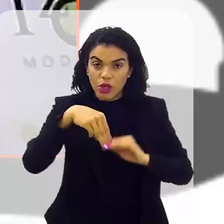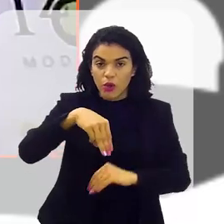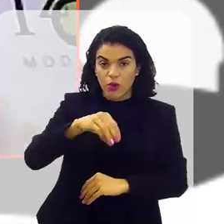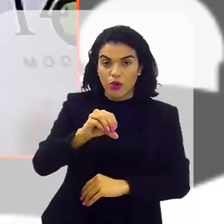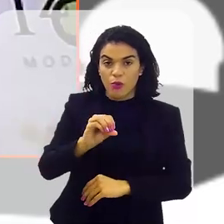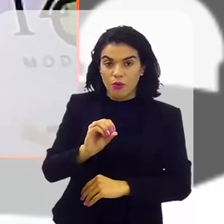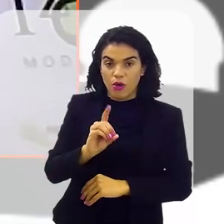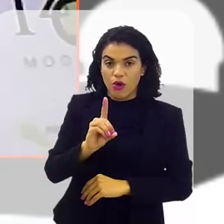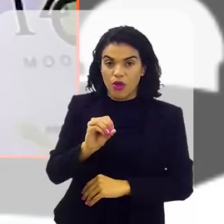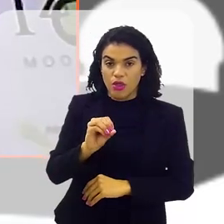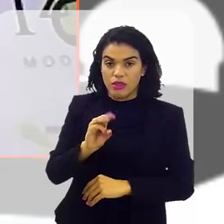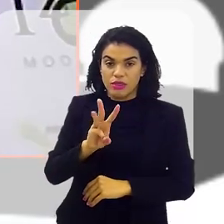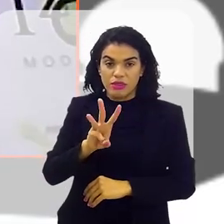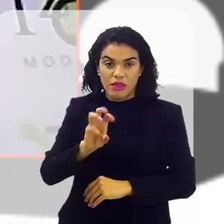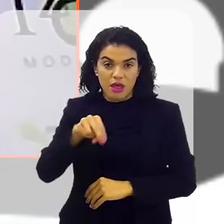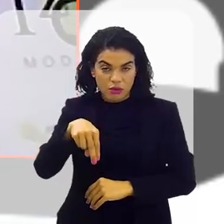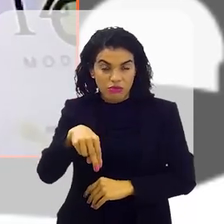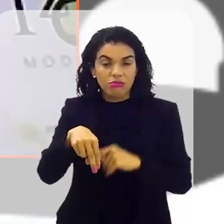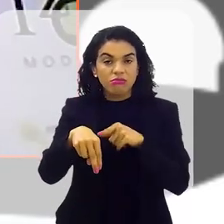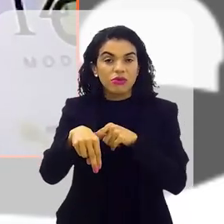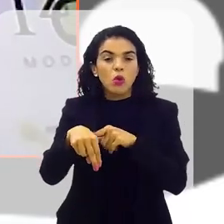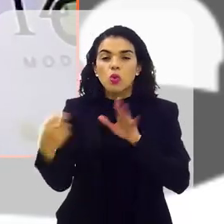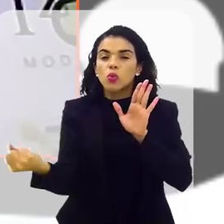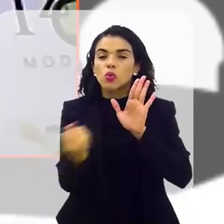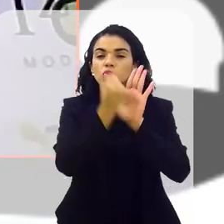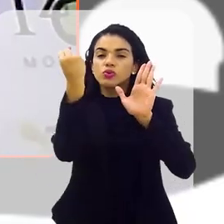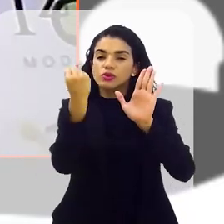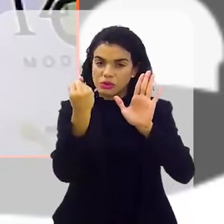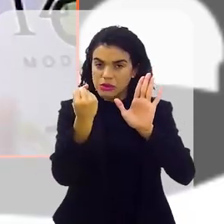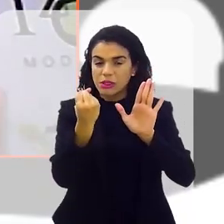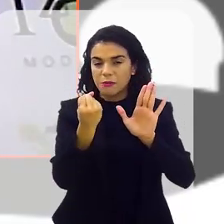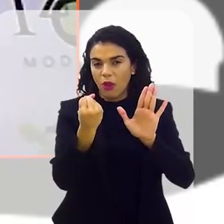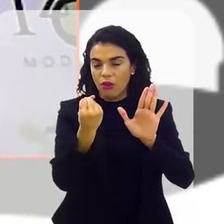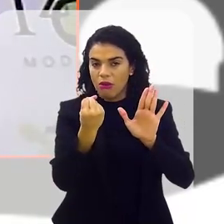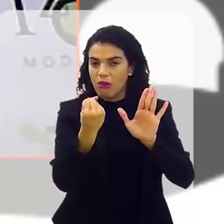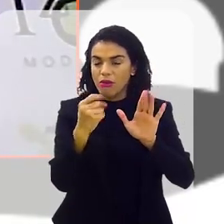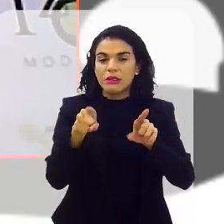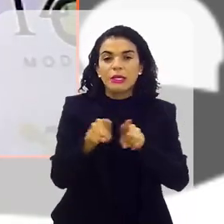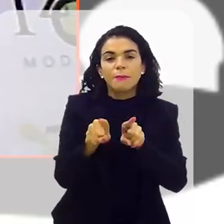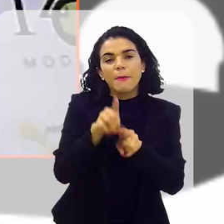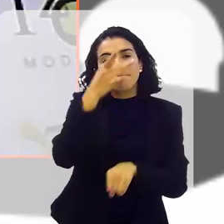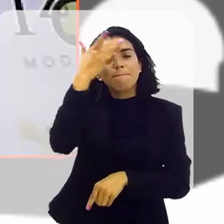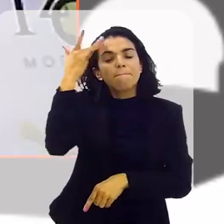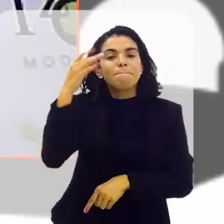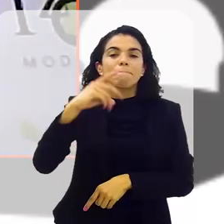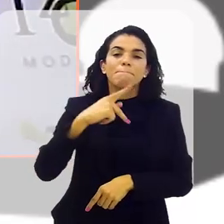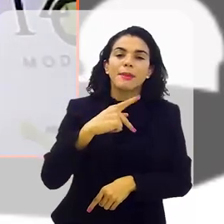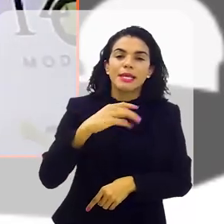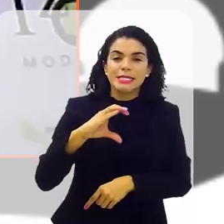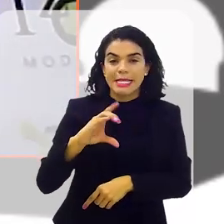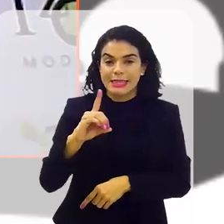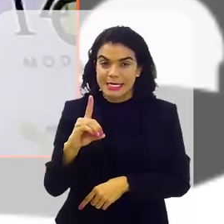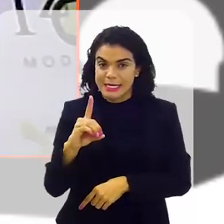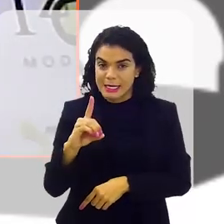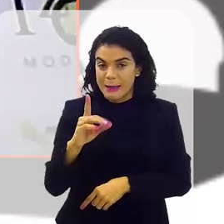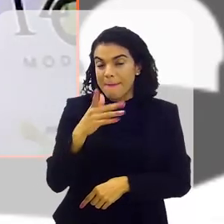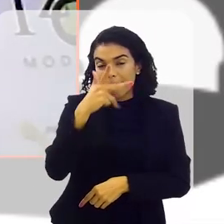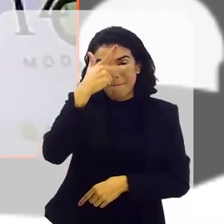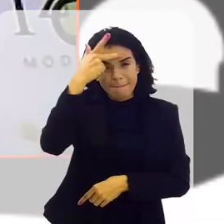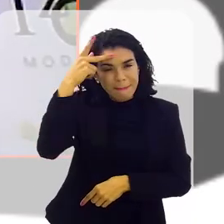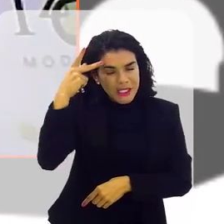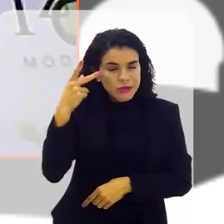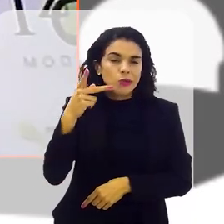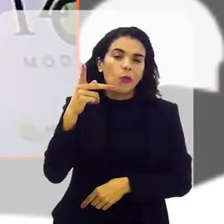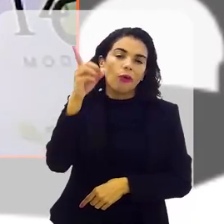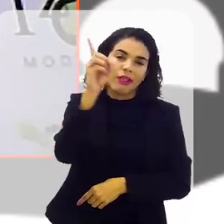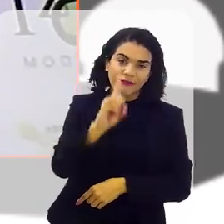os meninos pensam que dá um símbolo tá pessoas com deficiência um modal não são só